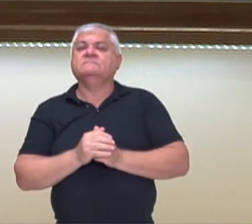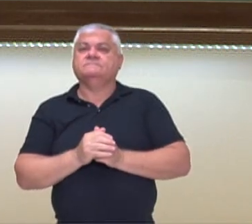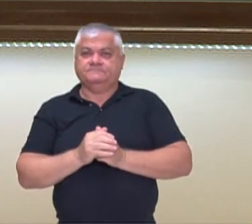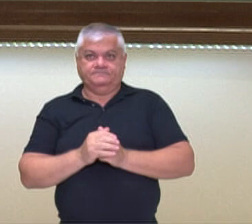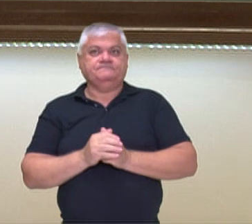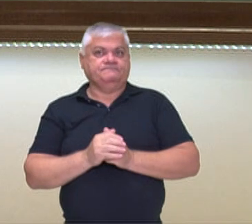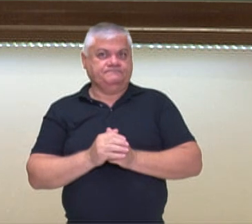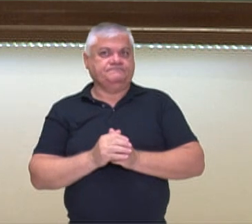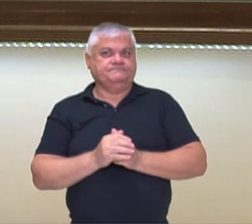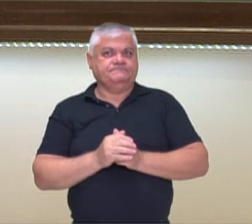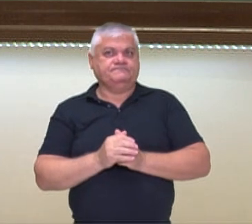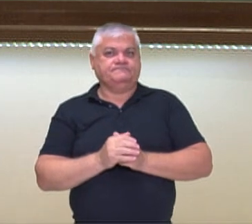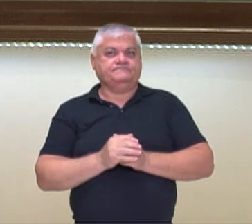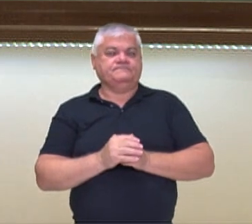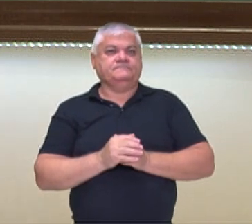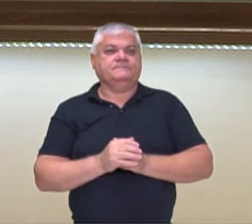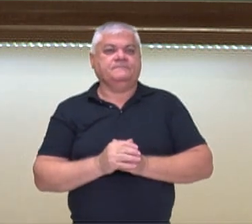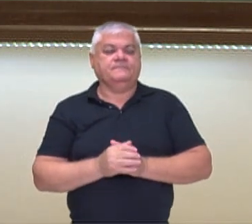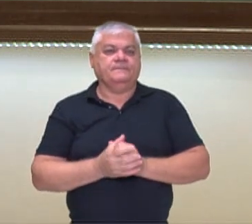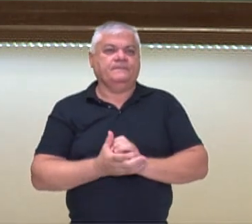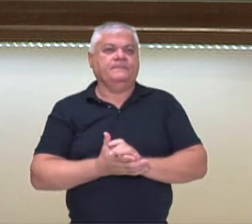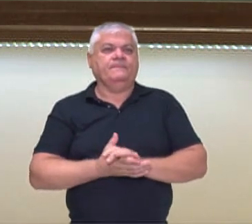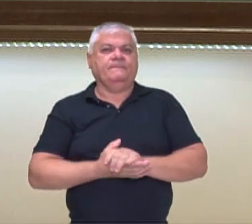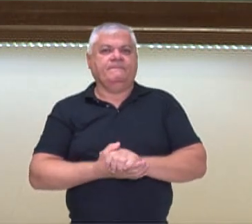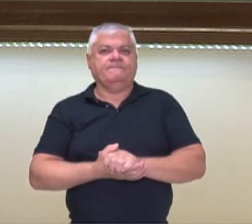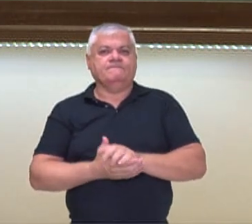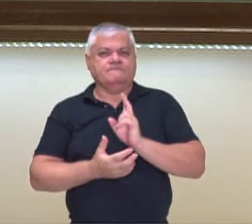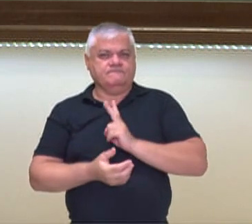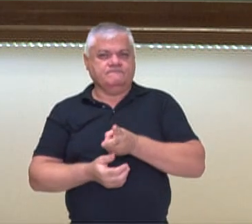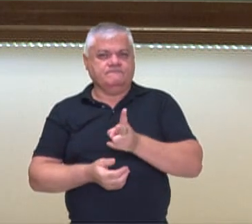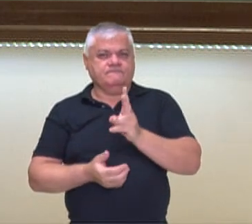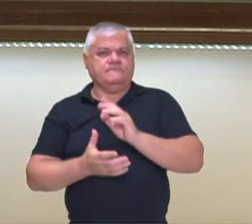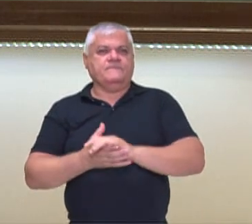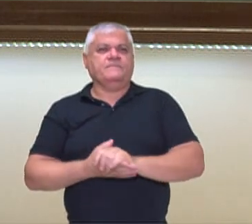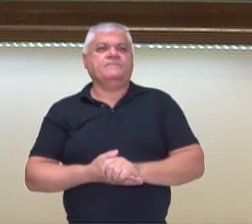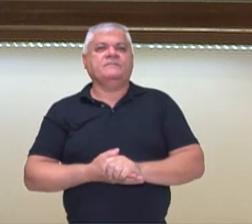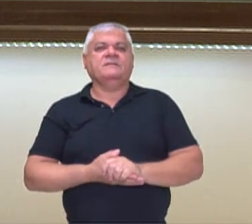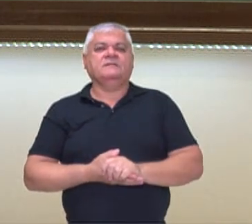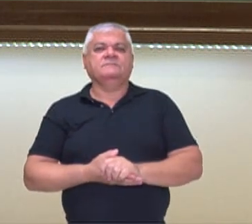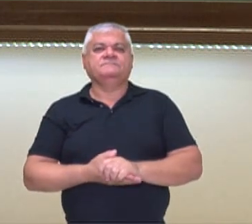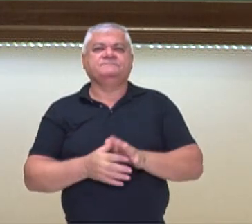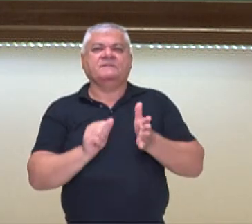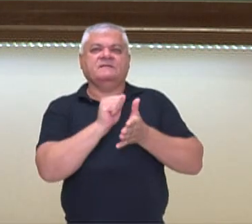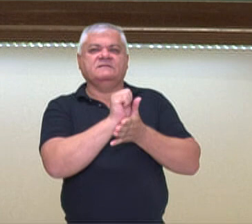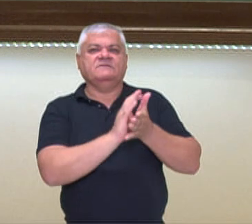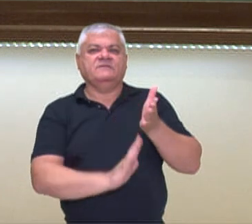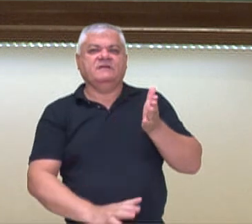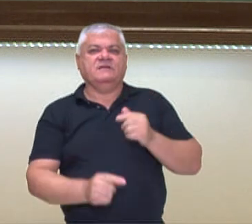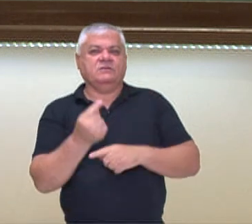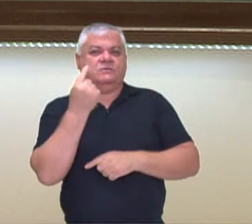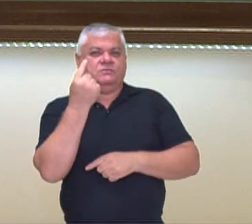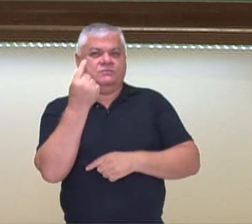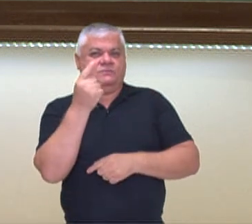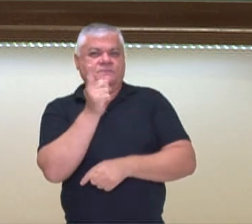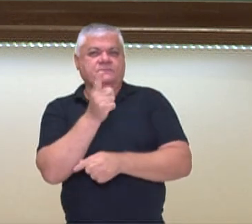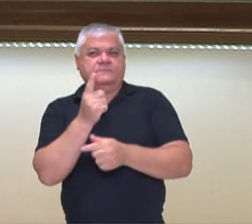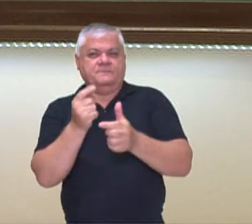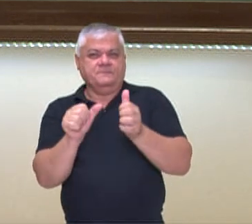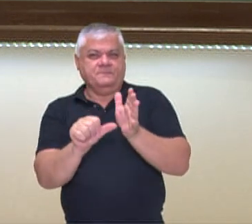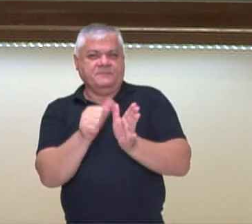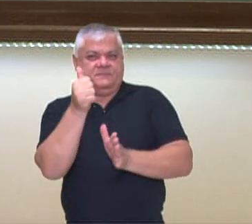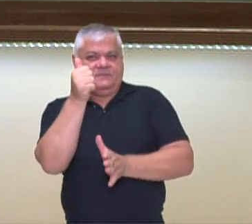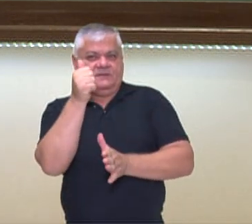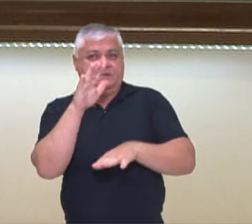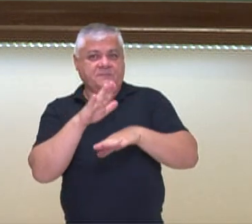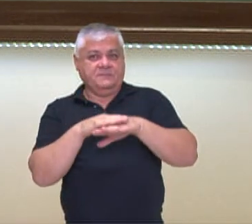está à nossa volta. Tá certo? Vamos à sequência, então? Atividade 1. Primeira atividade, agora é